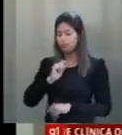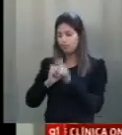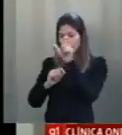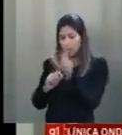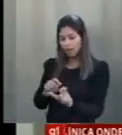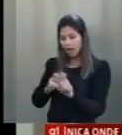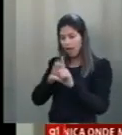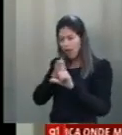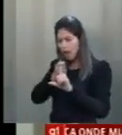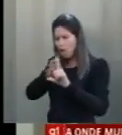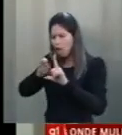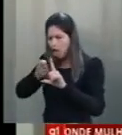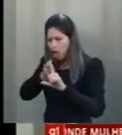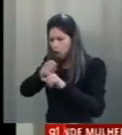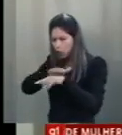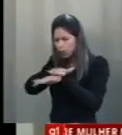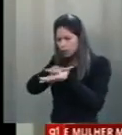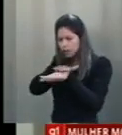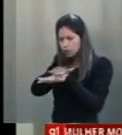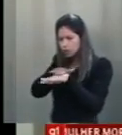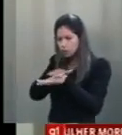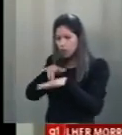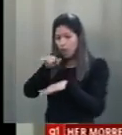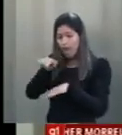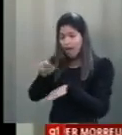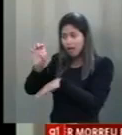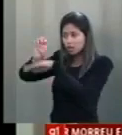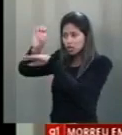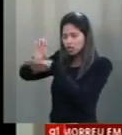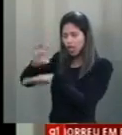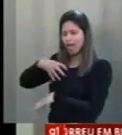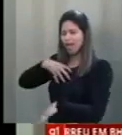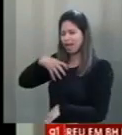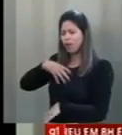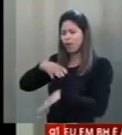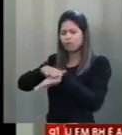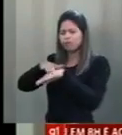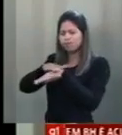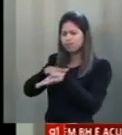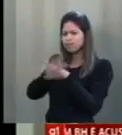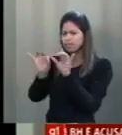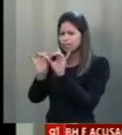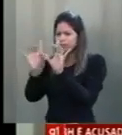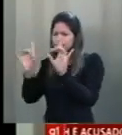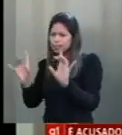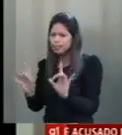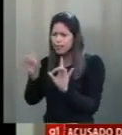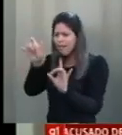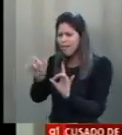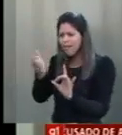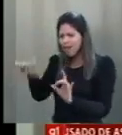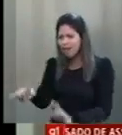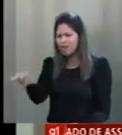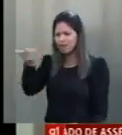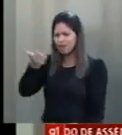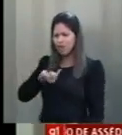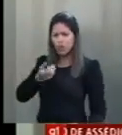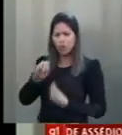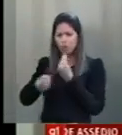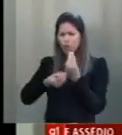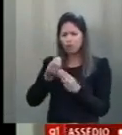com integrantes do Ministério do Trabalho, conversou com especialistas e vai contar para a gente como foi a entrevista com a